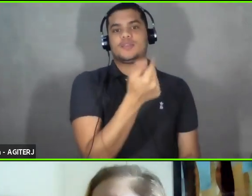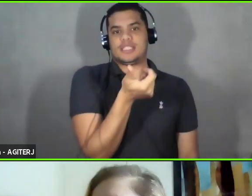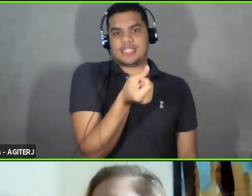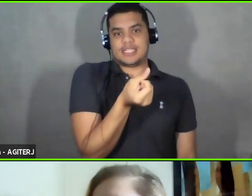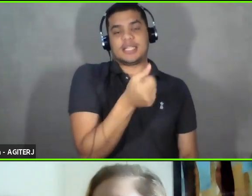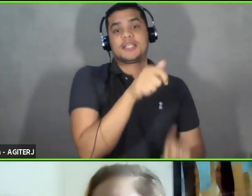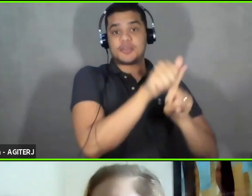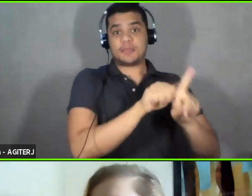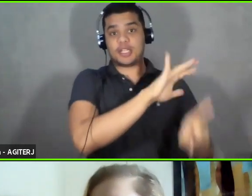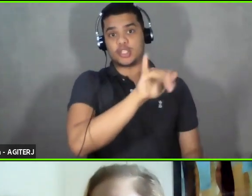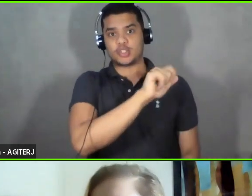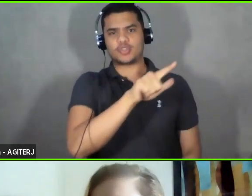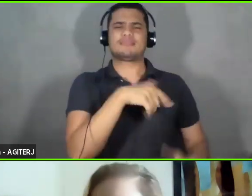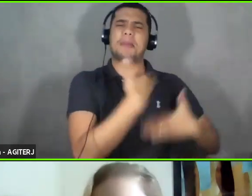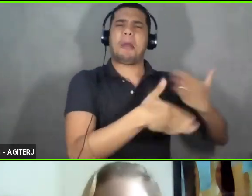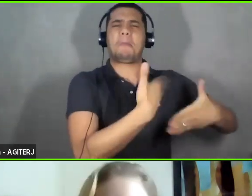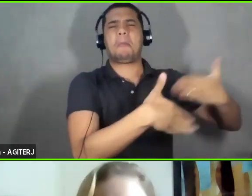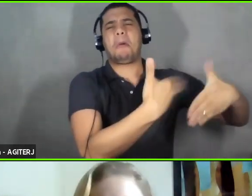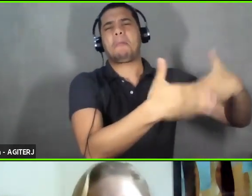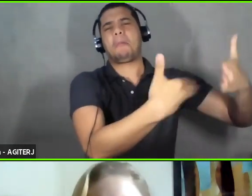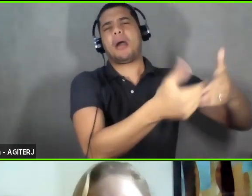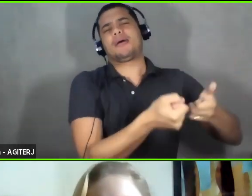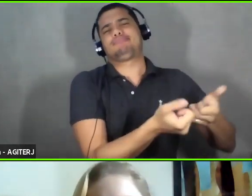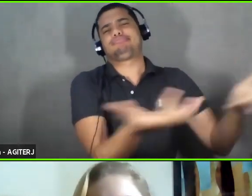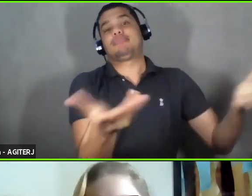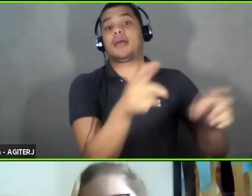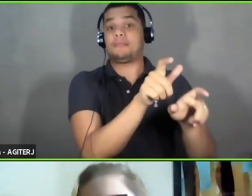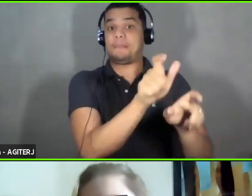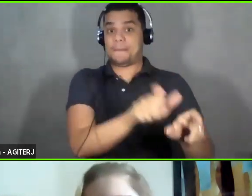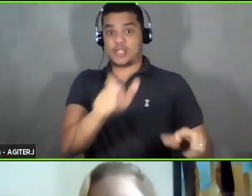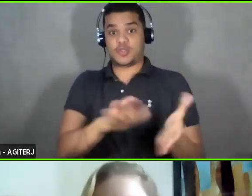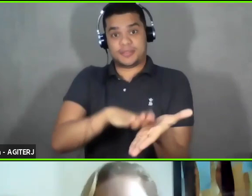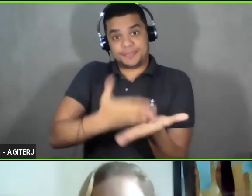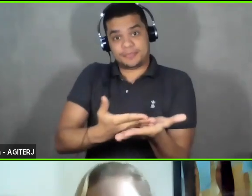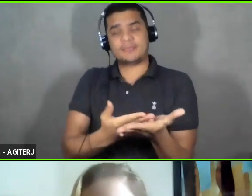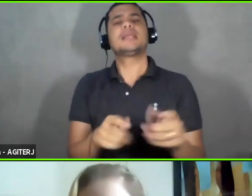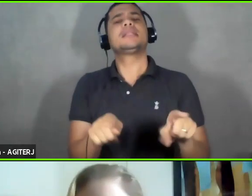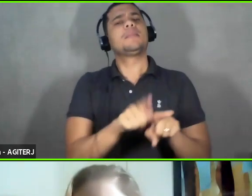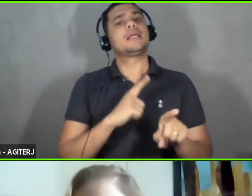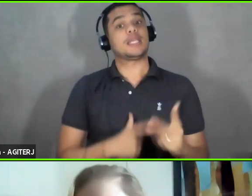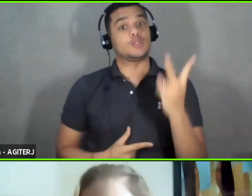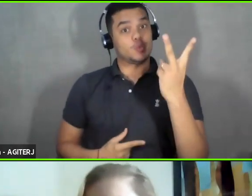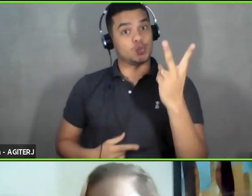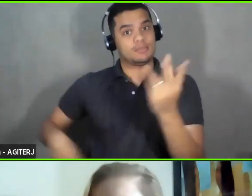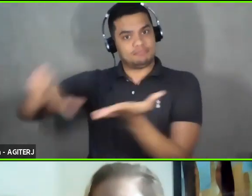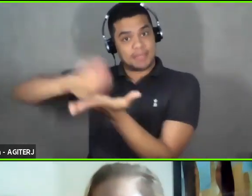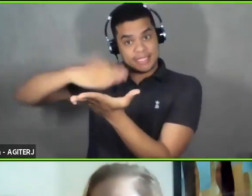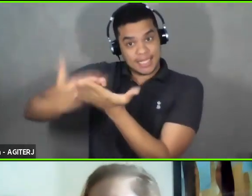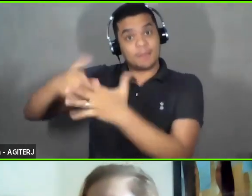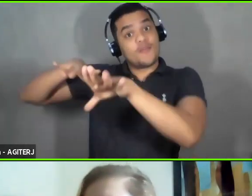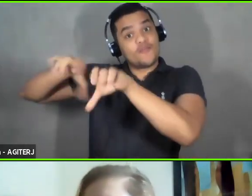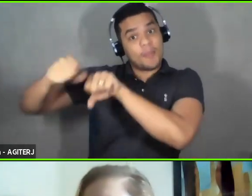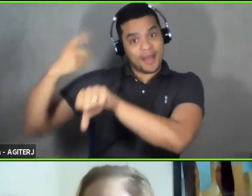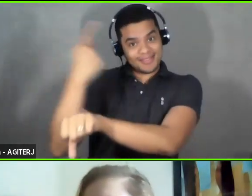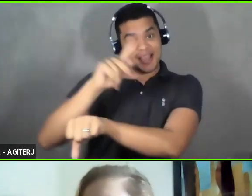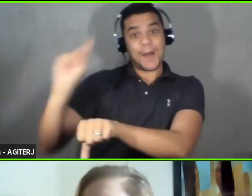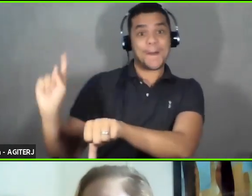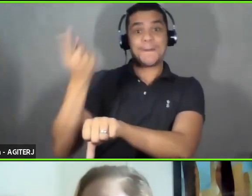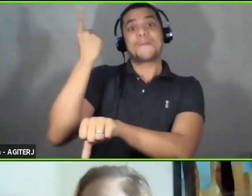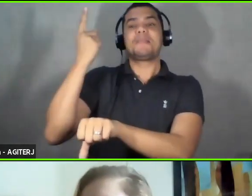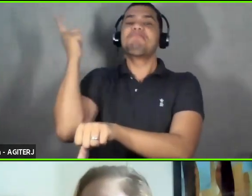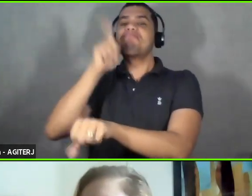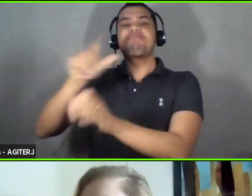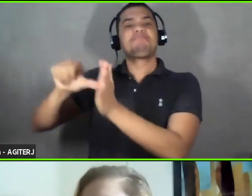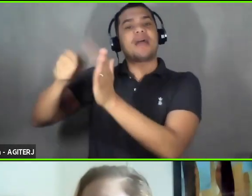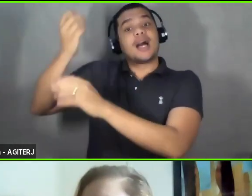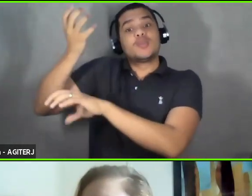gerações de intérpretes. Inclusive, foram duas intérpretes formadas pela primeira turma que ousaram desafiar o monopólio